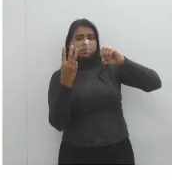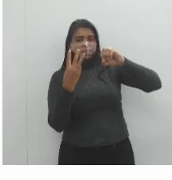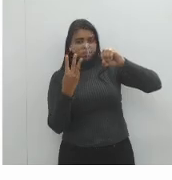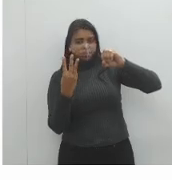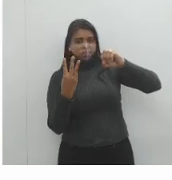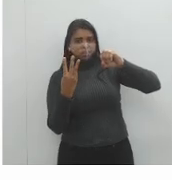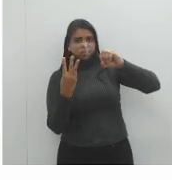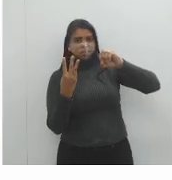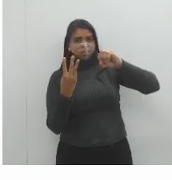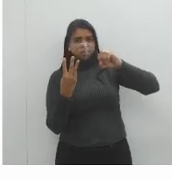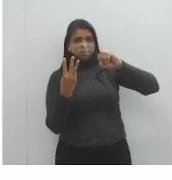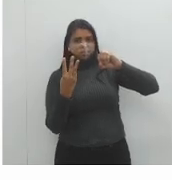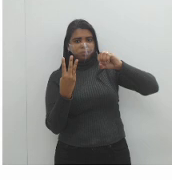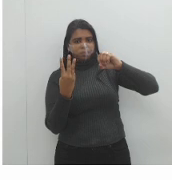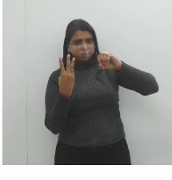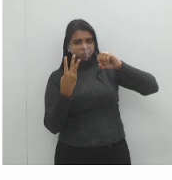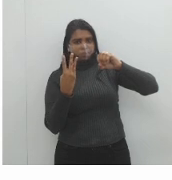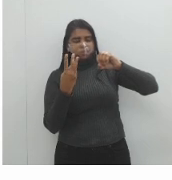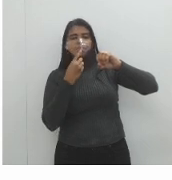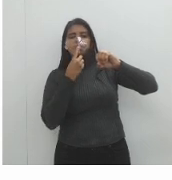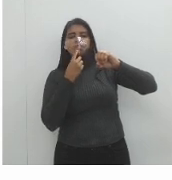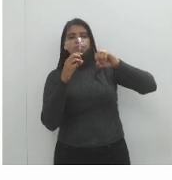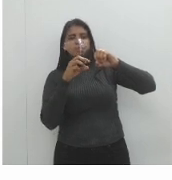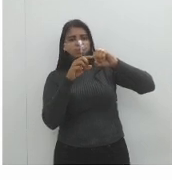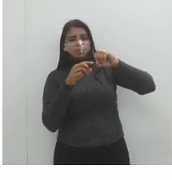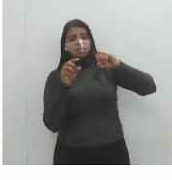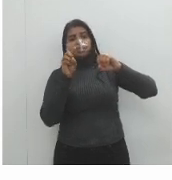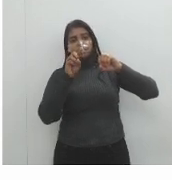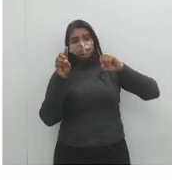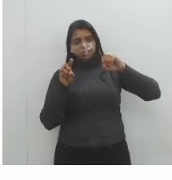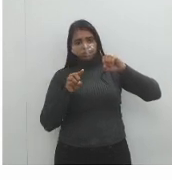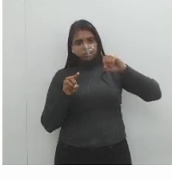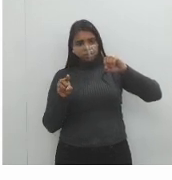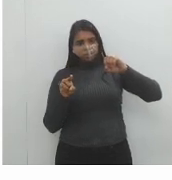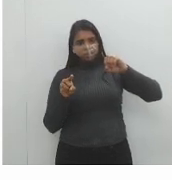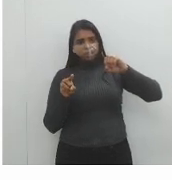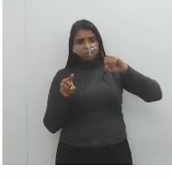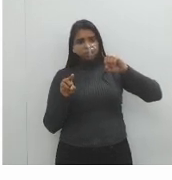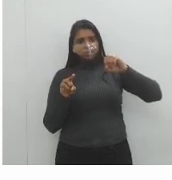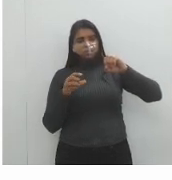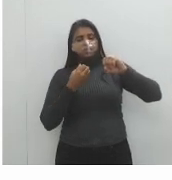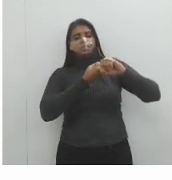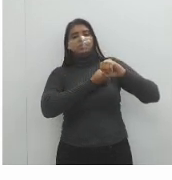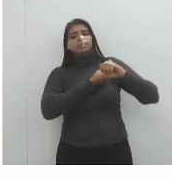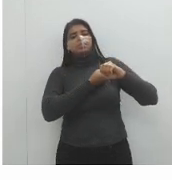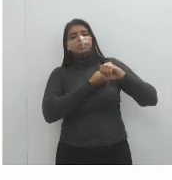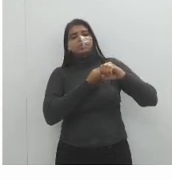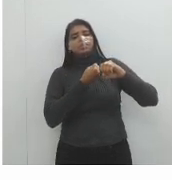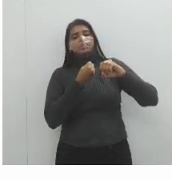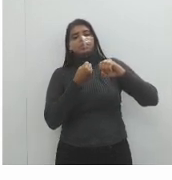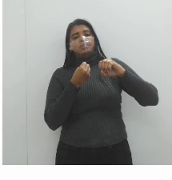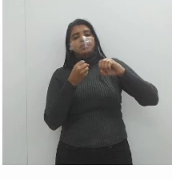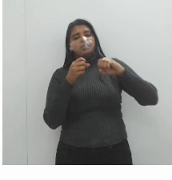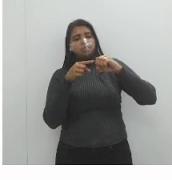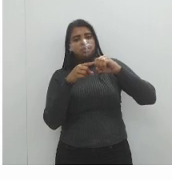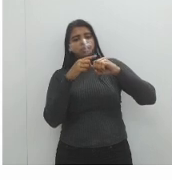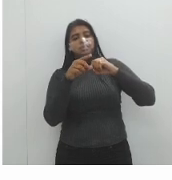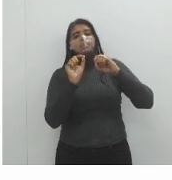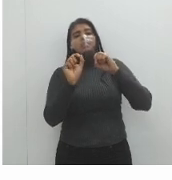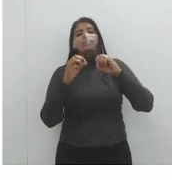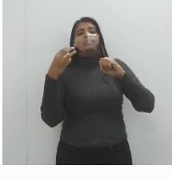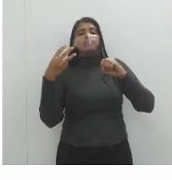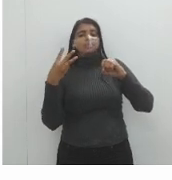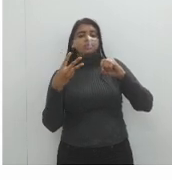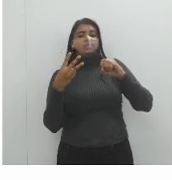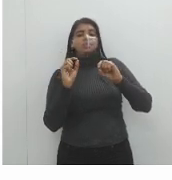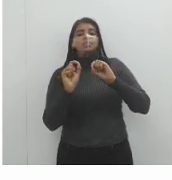núcleo? 1, 2, 3. Então, o Z, o número atômico desse átomo é 3. Quem é que tem